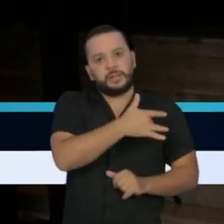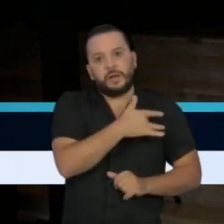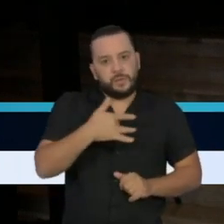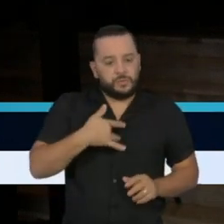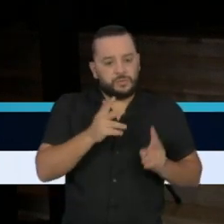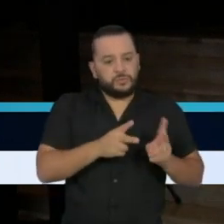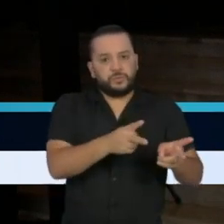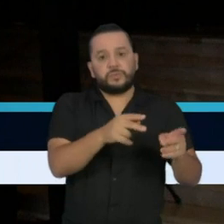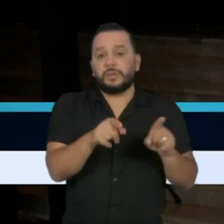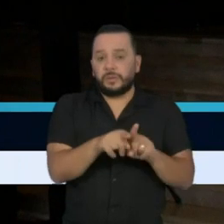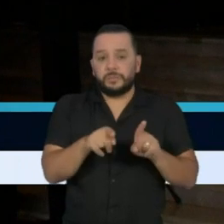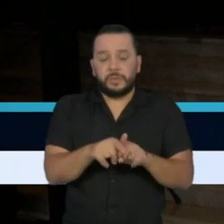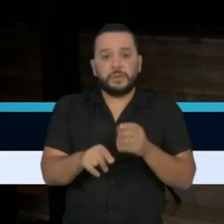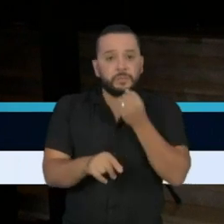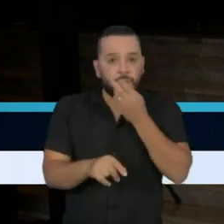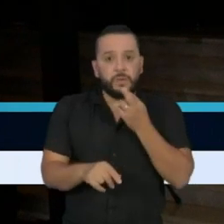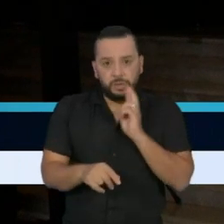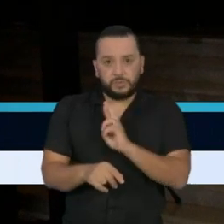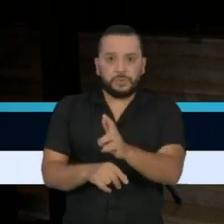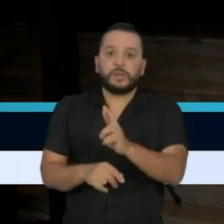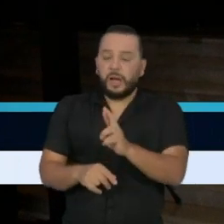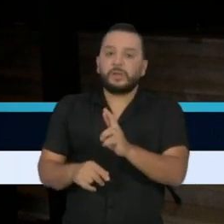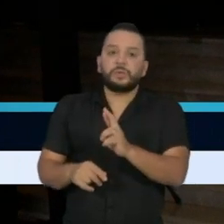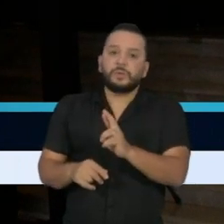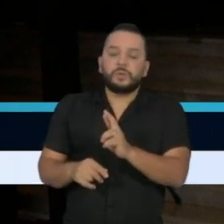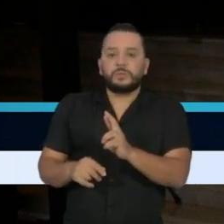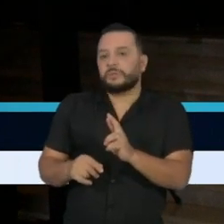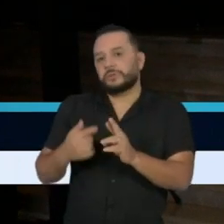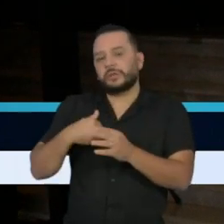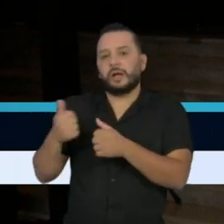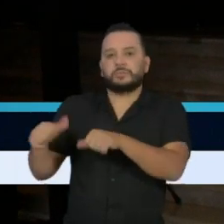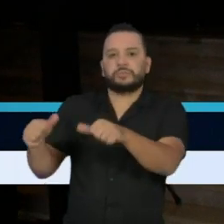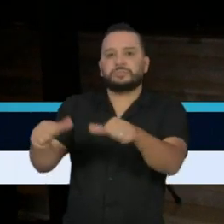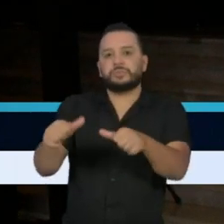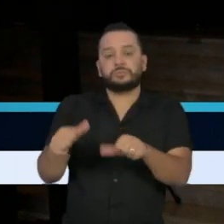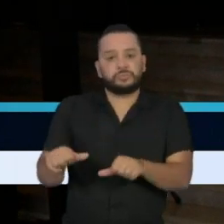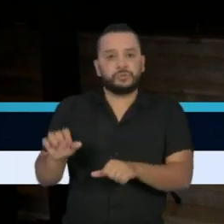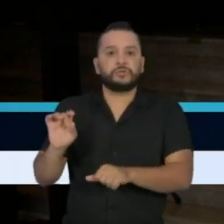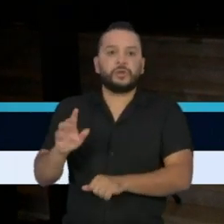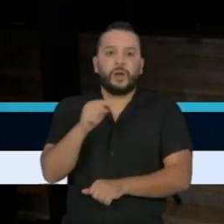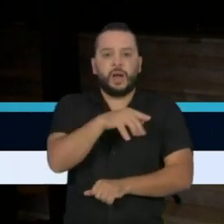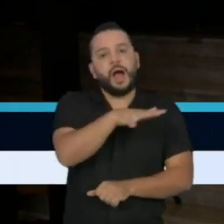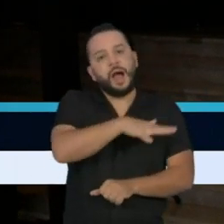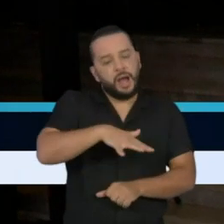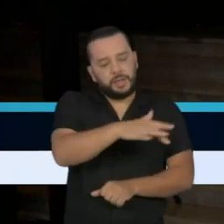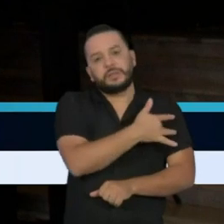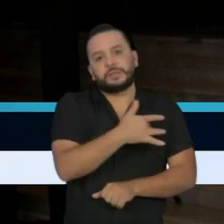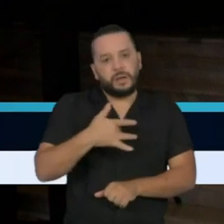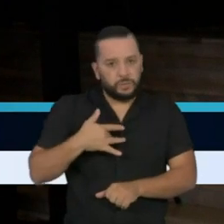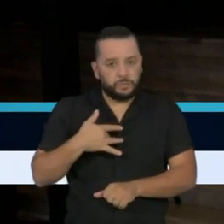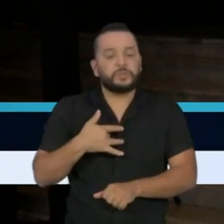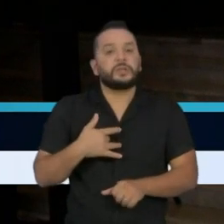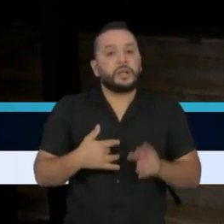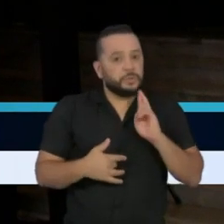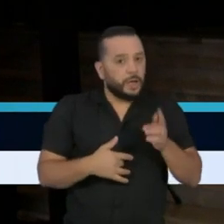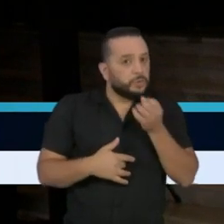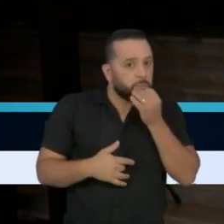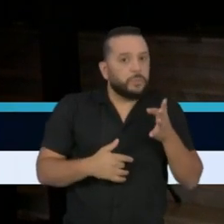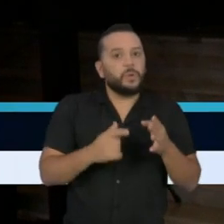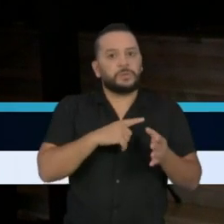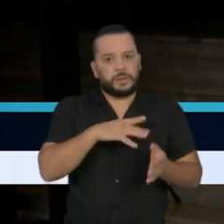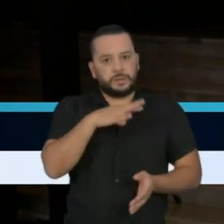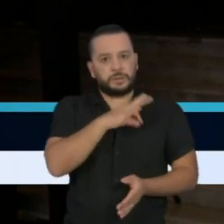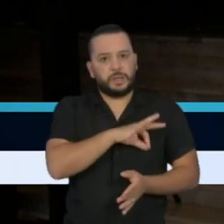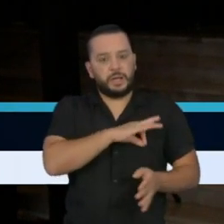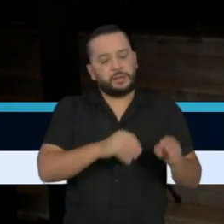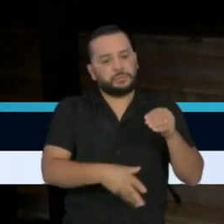de resultados suspensa no conjunto do Estado, com exceção da saúde e da segurança pública, né? Então essas são as medidas